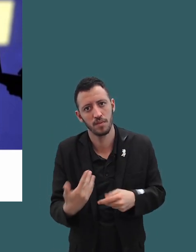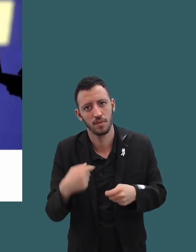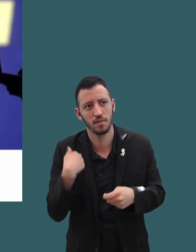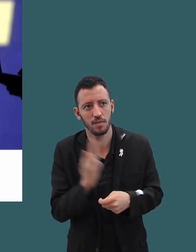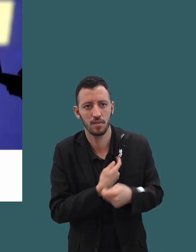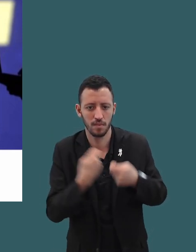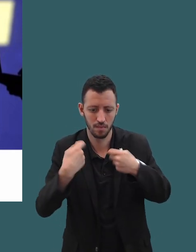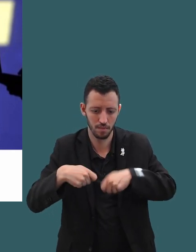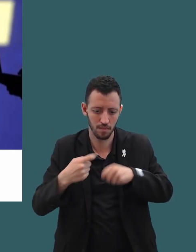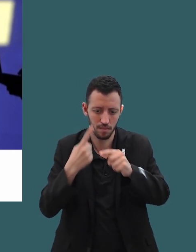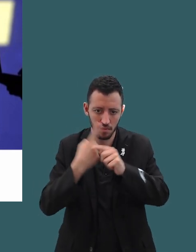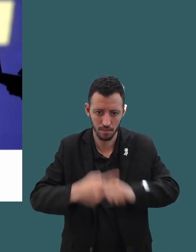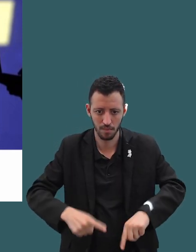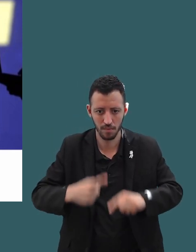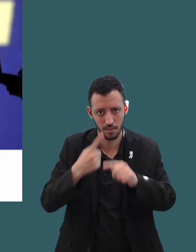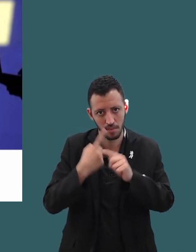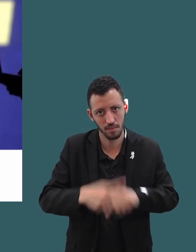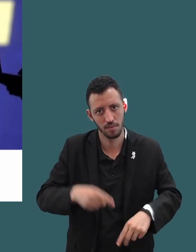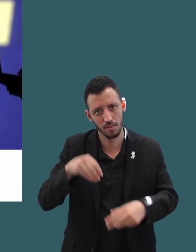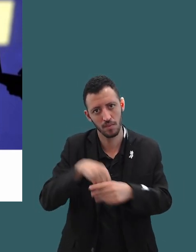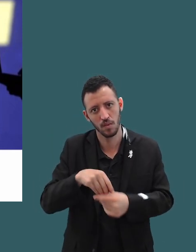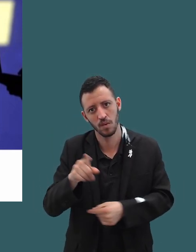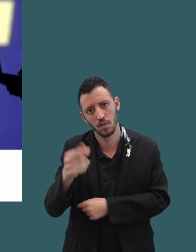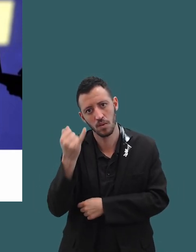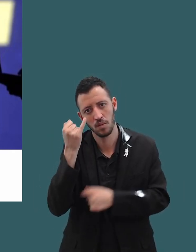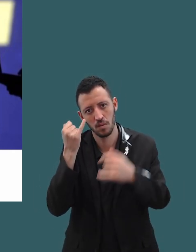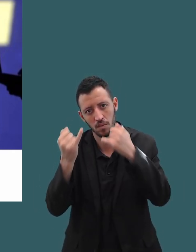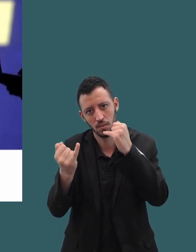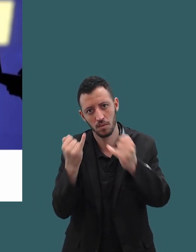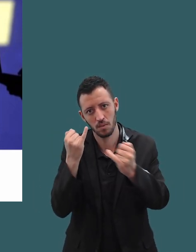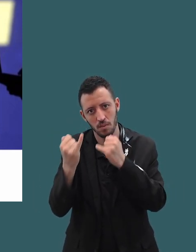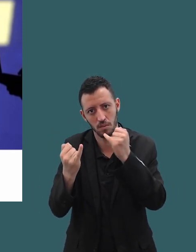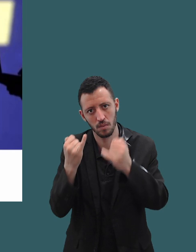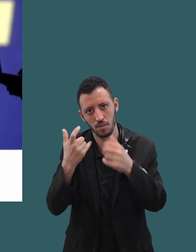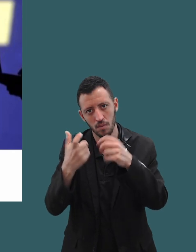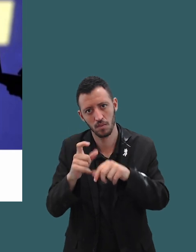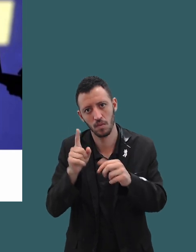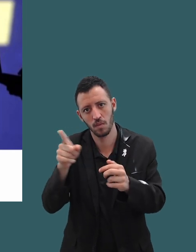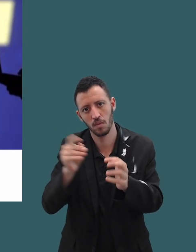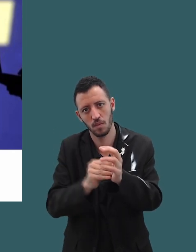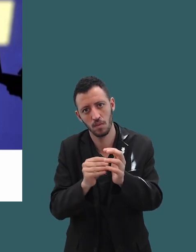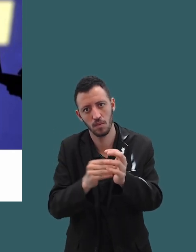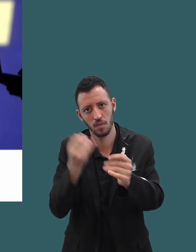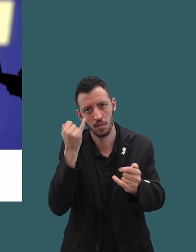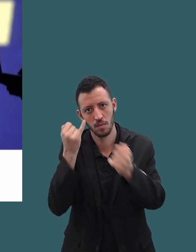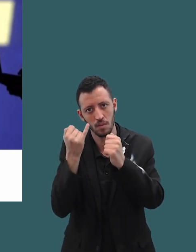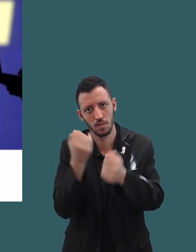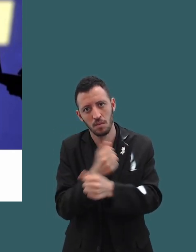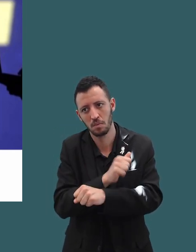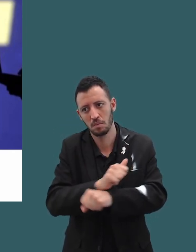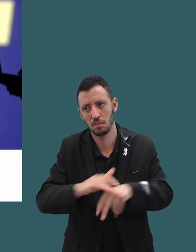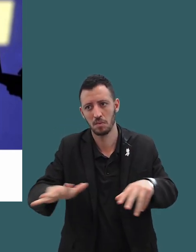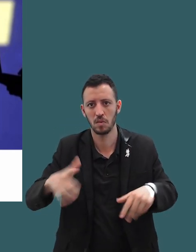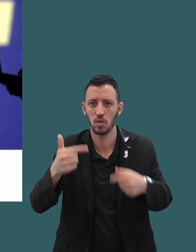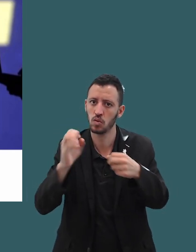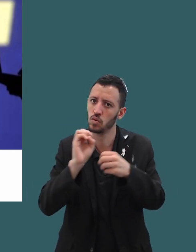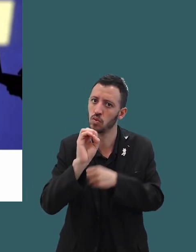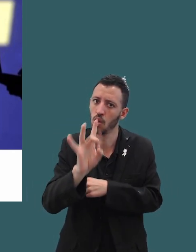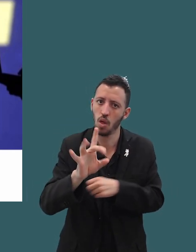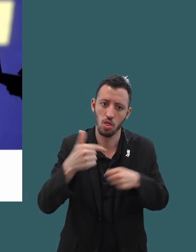gente precisa combater a ausência de informação e aonde a desinformação prolifera. Se eu não